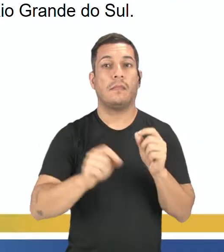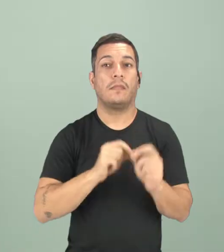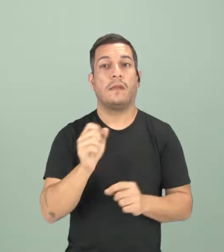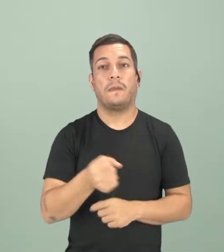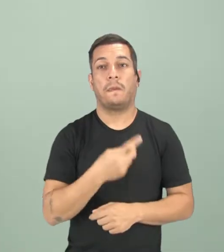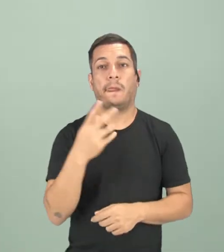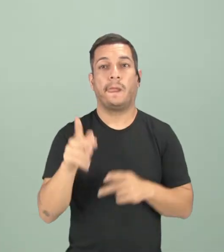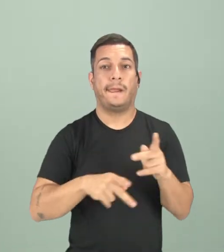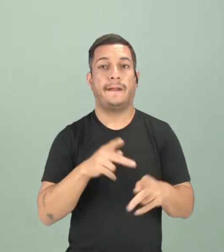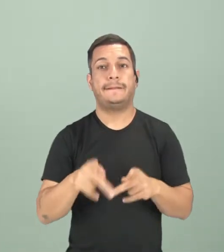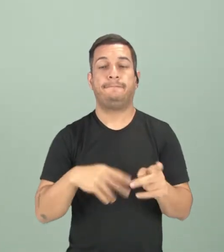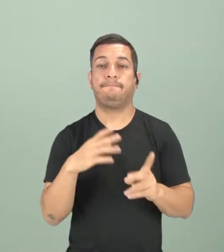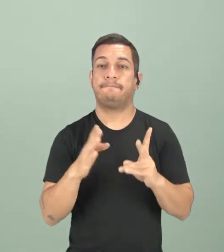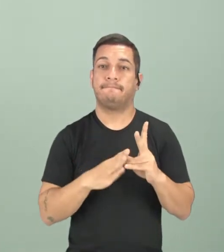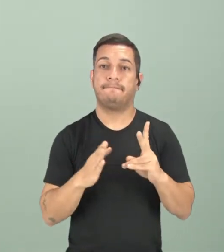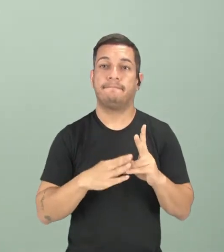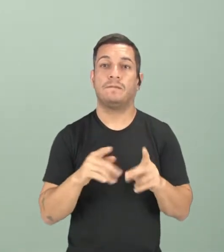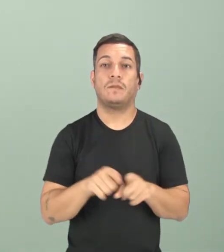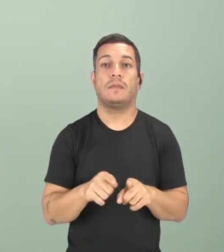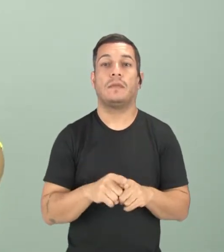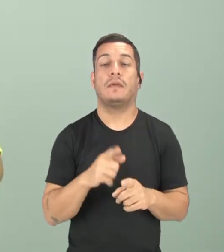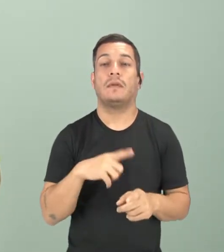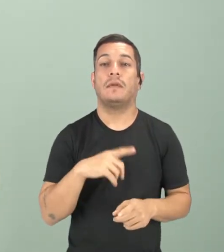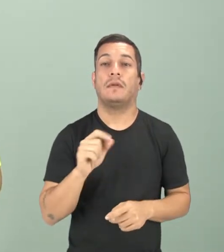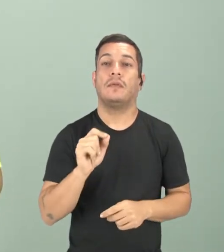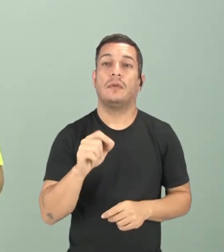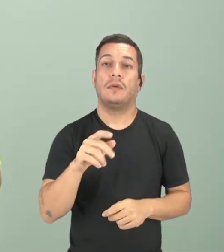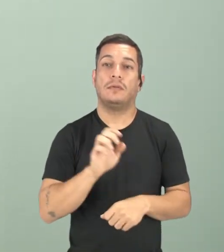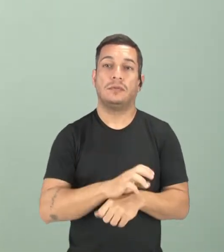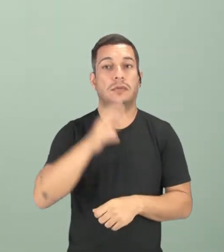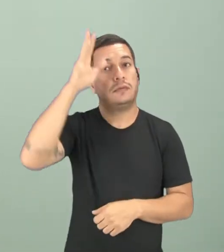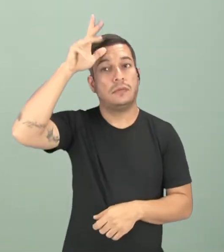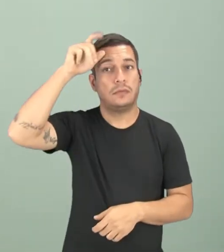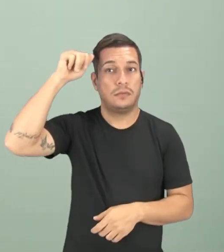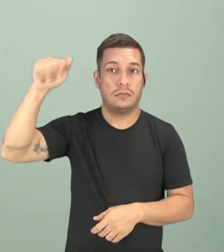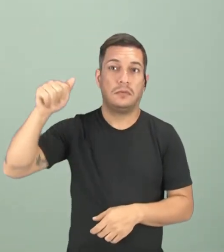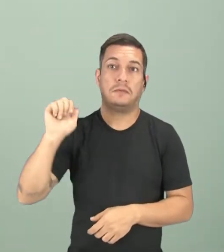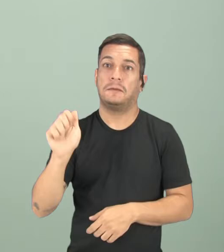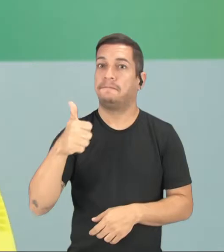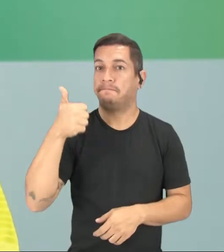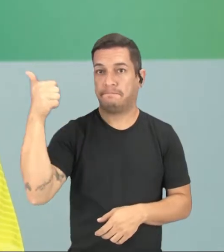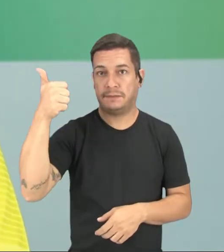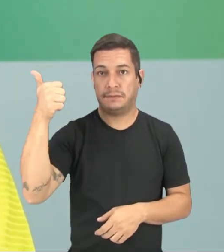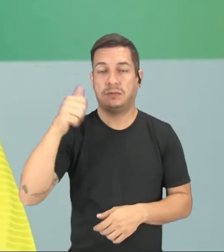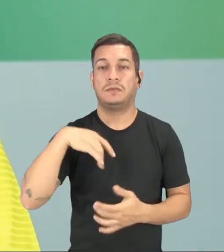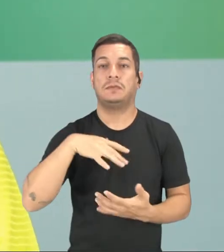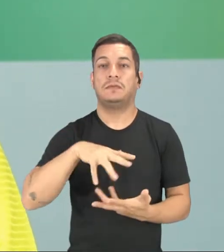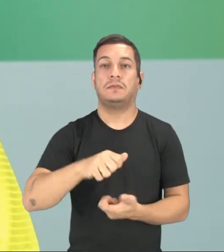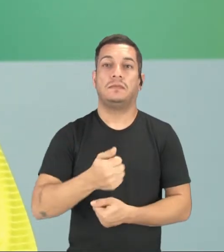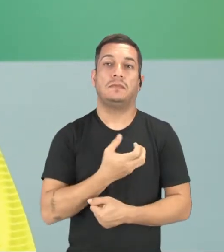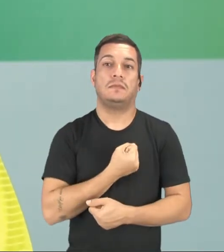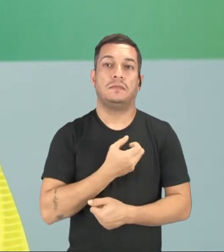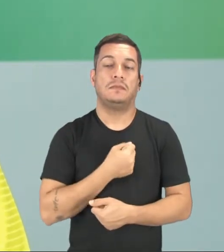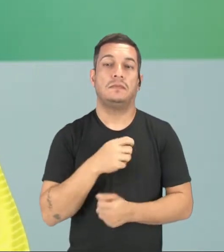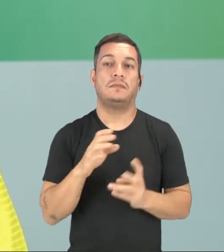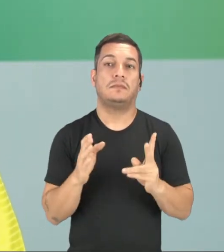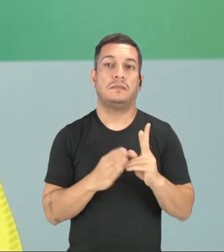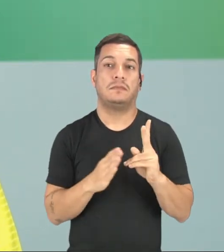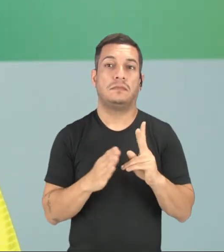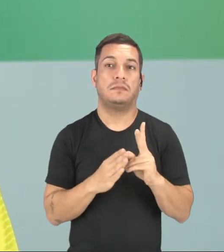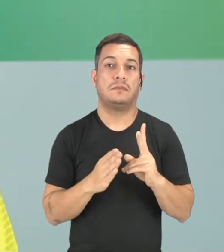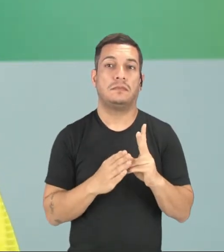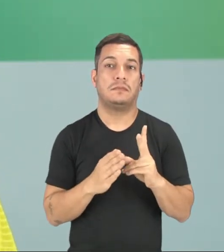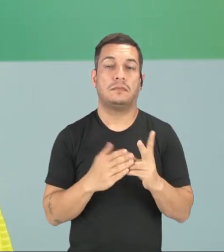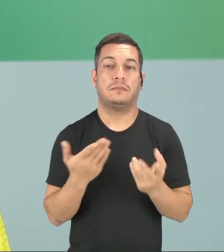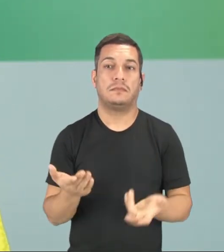maior concentração de populacional indígena e que fica o estado de Amazonas como campeão do maior número de